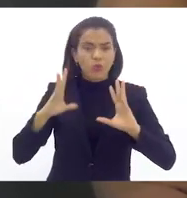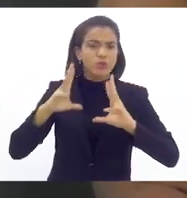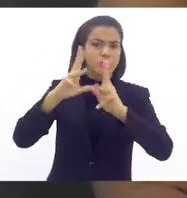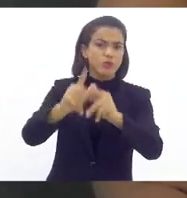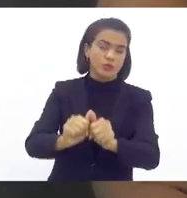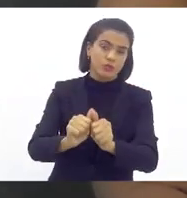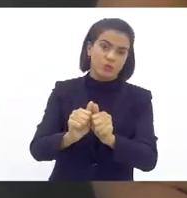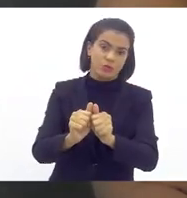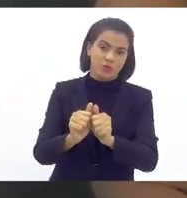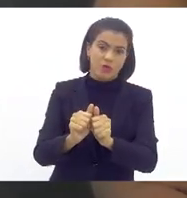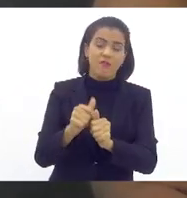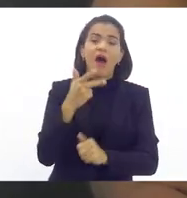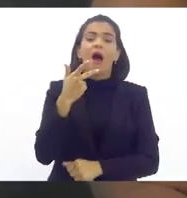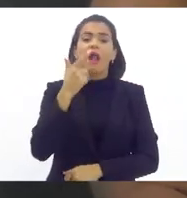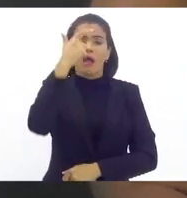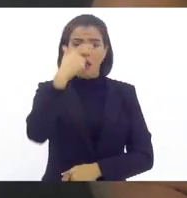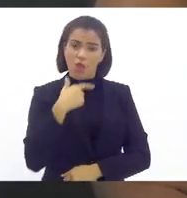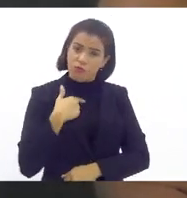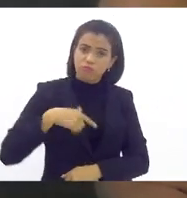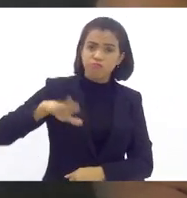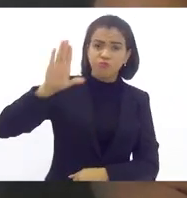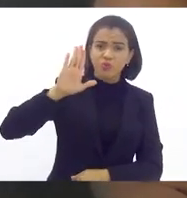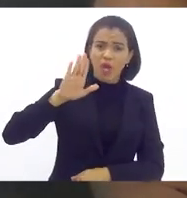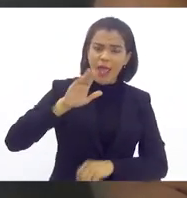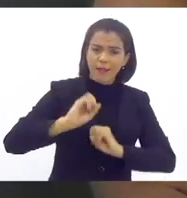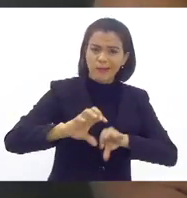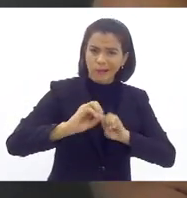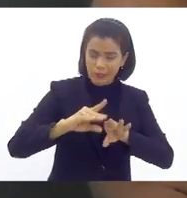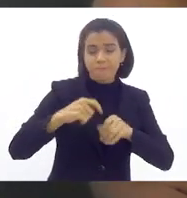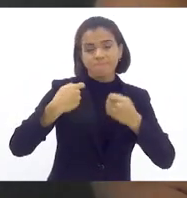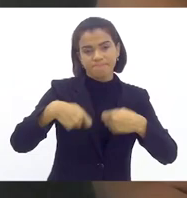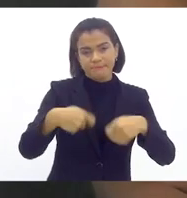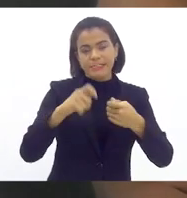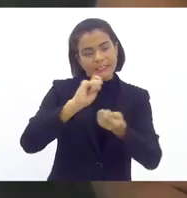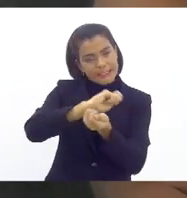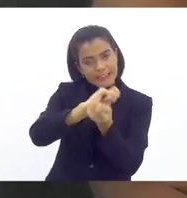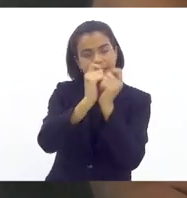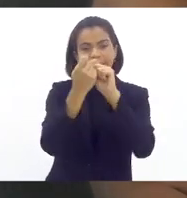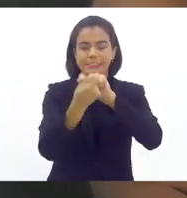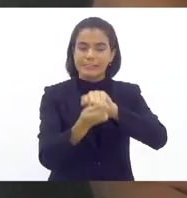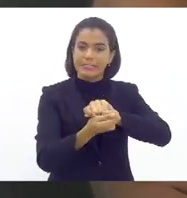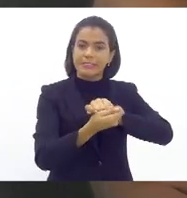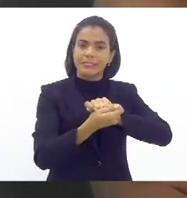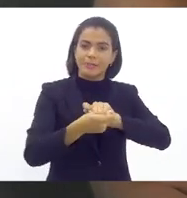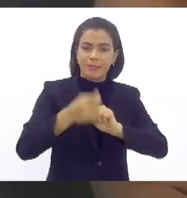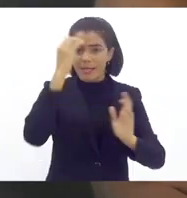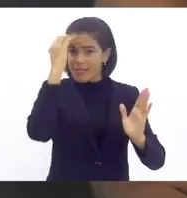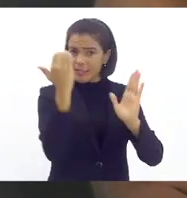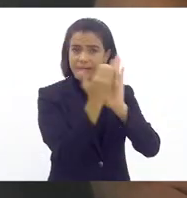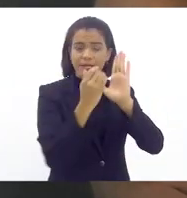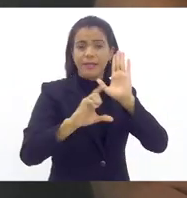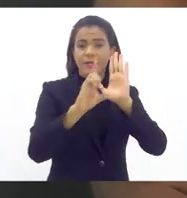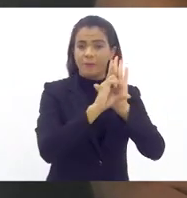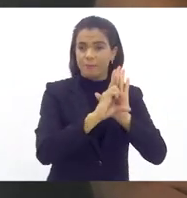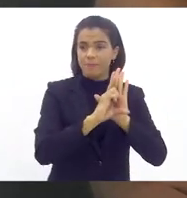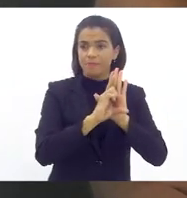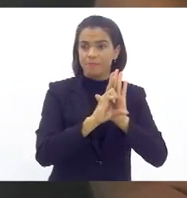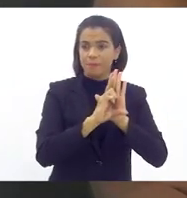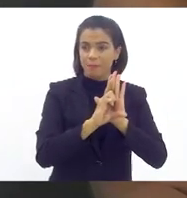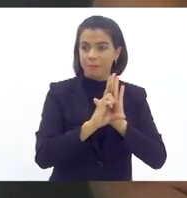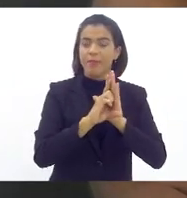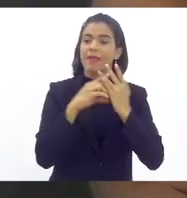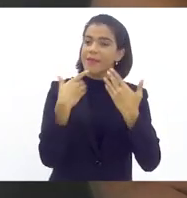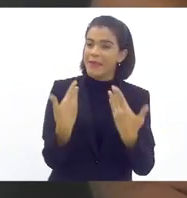Todas as pessoas que se dizem educadoras precisam, sim, implementar a lei. E